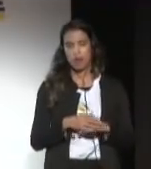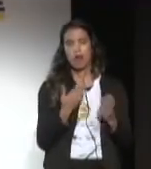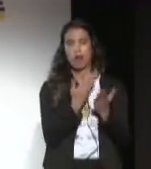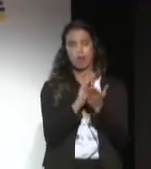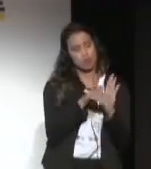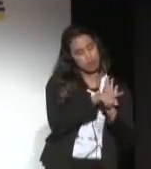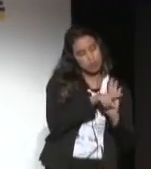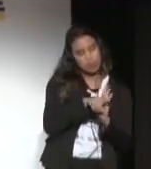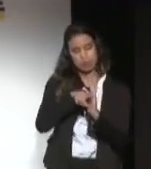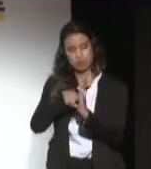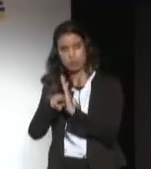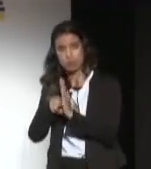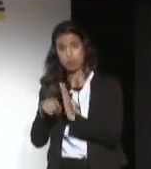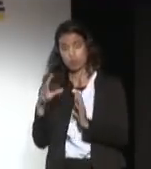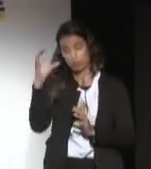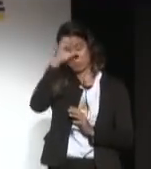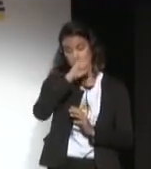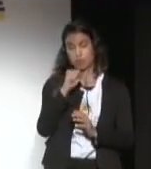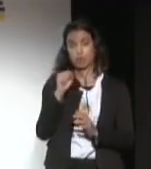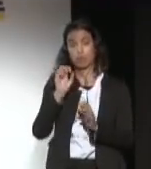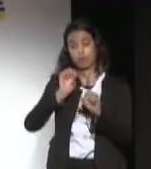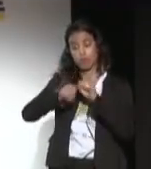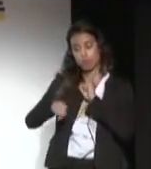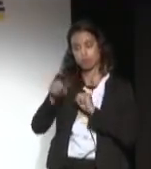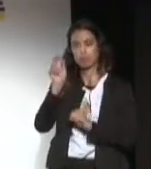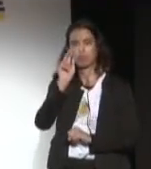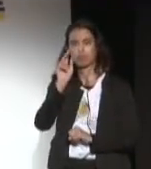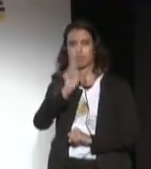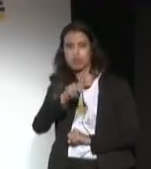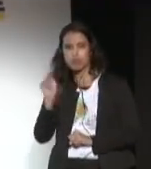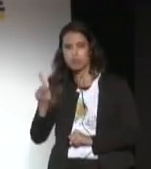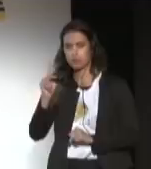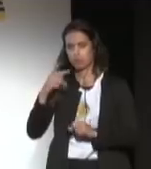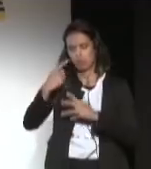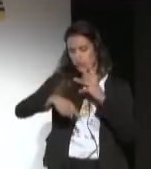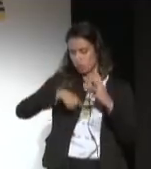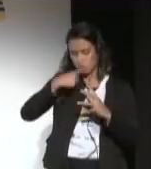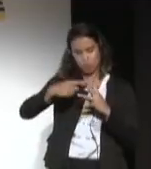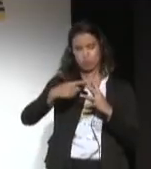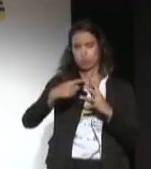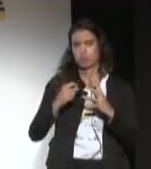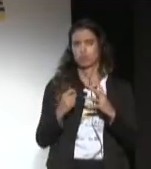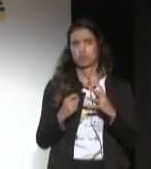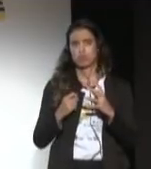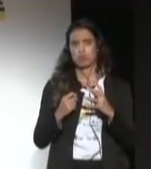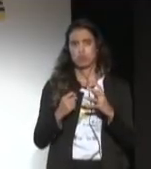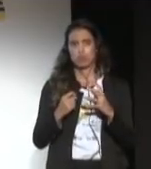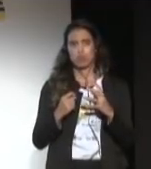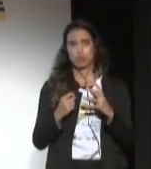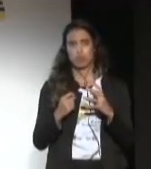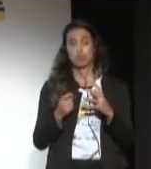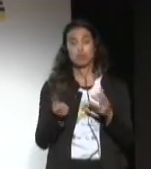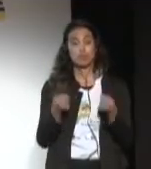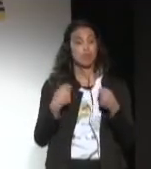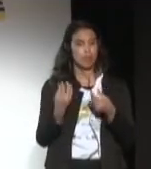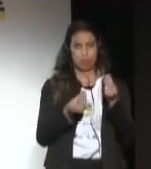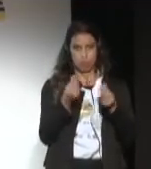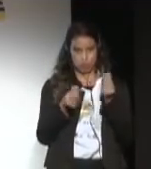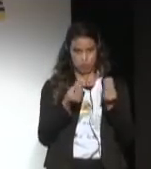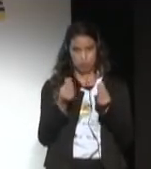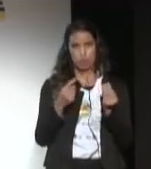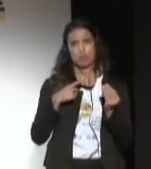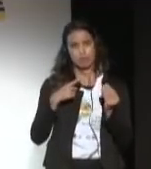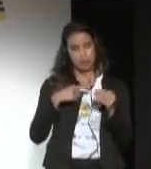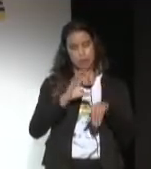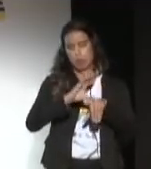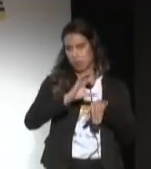que a formação de professores em universidades, em muitos lugares do mundo, funciona da seguinte forma: existe uma série